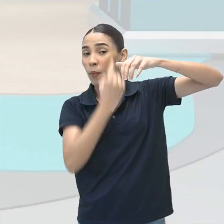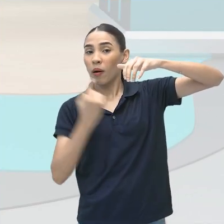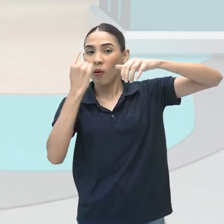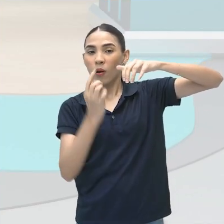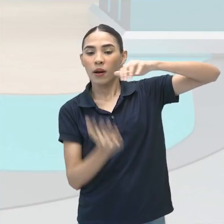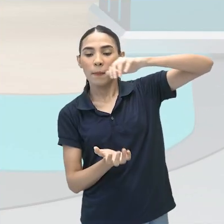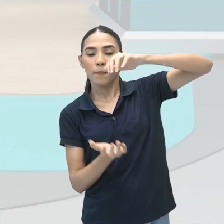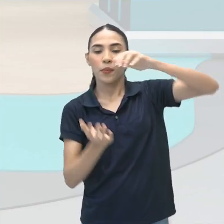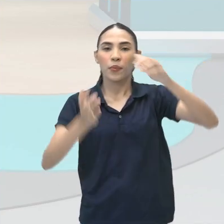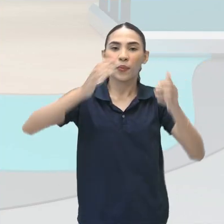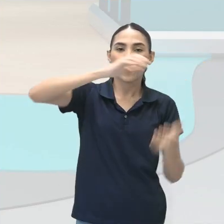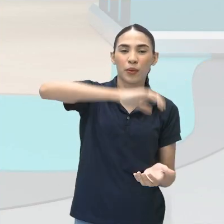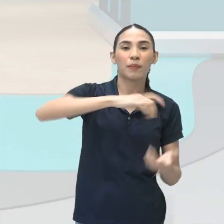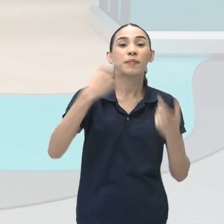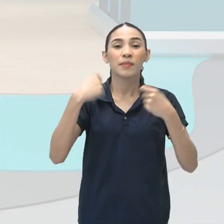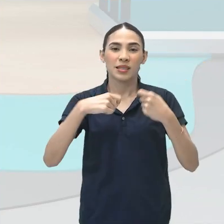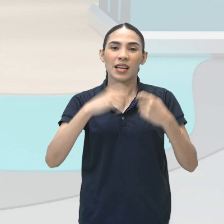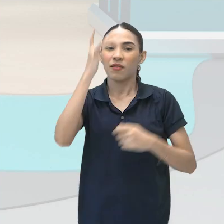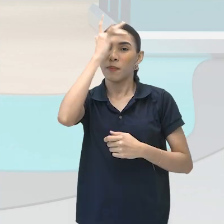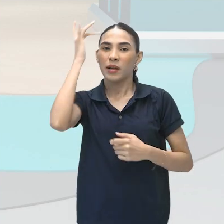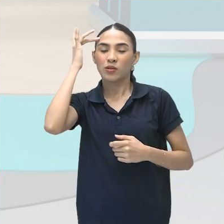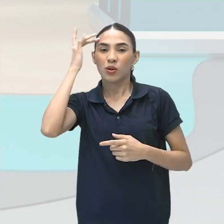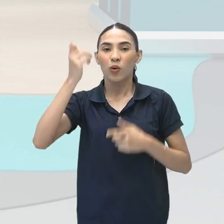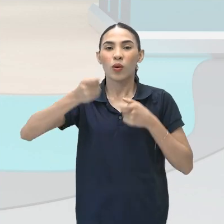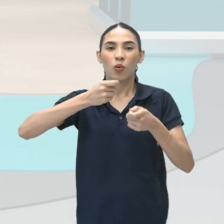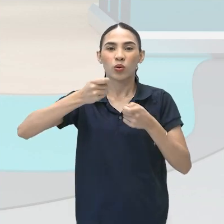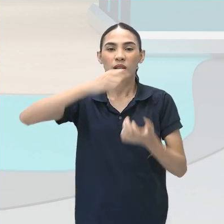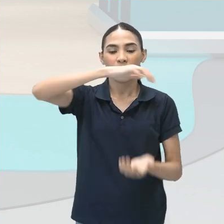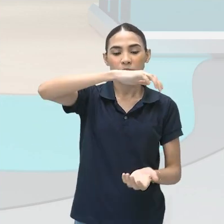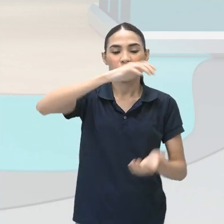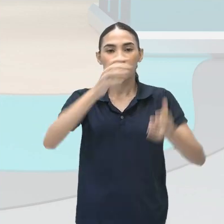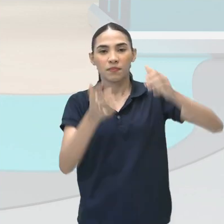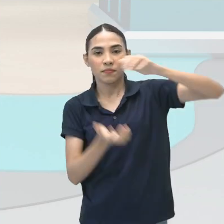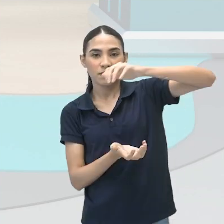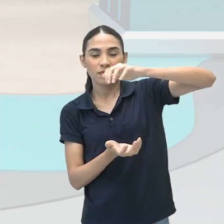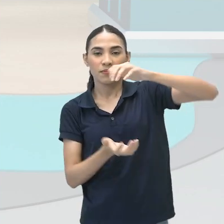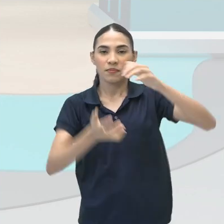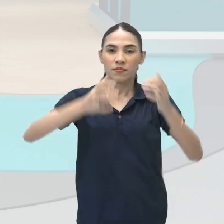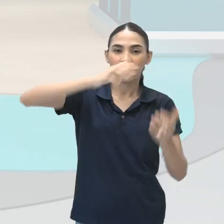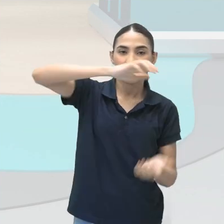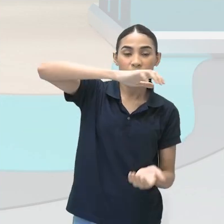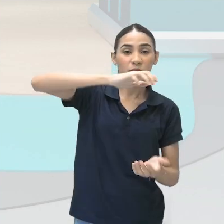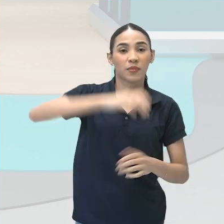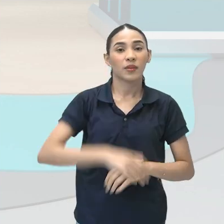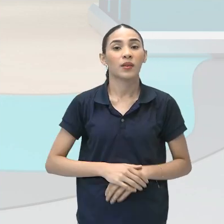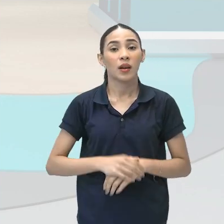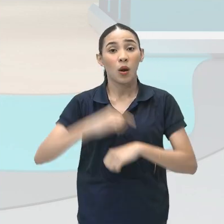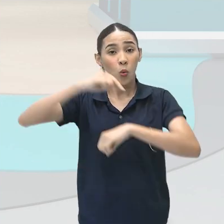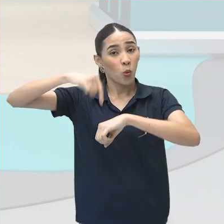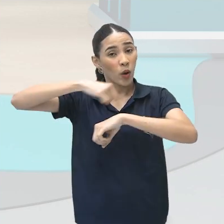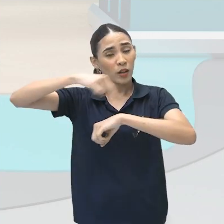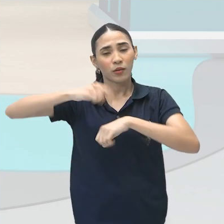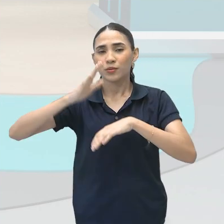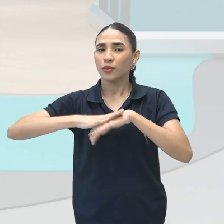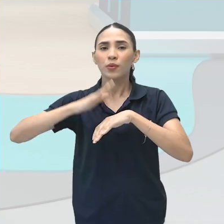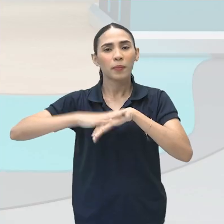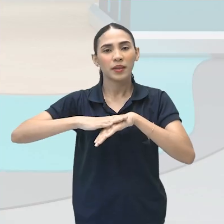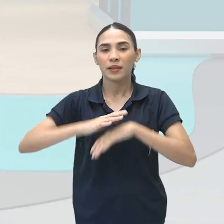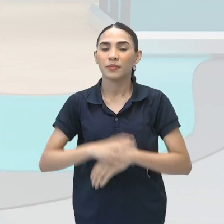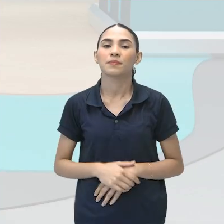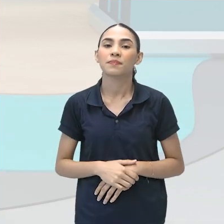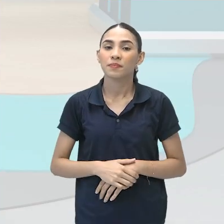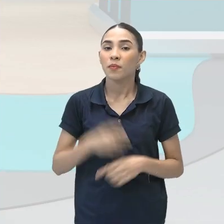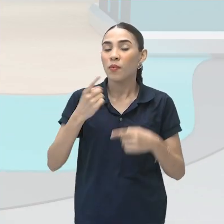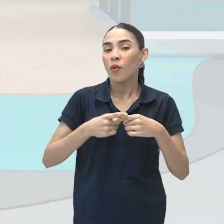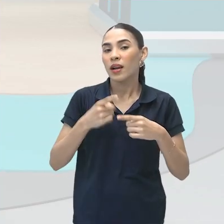necessidade de que alguém ficasse ali o tempo todo operando o objeto. Já o relógio é mais autônomo, né? Uma vez que